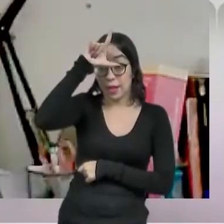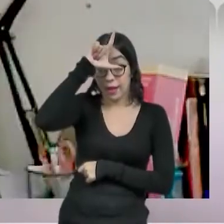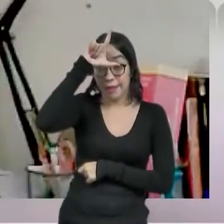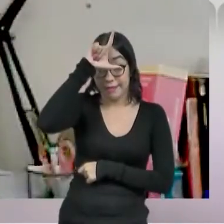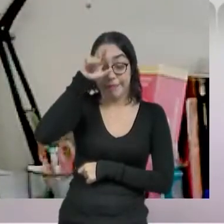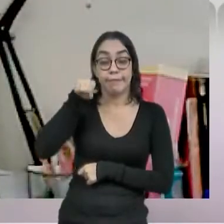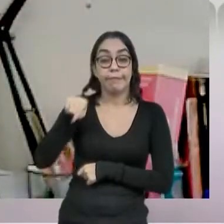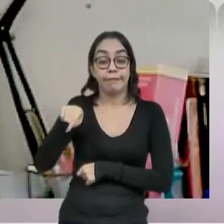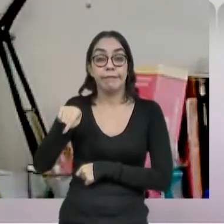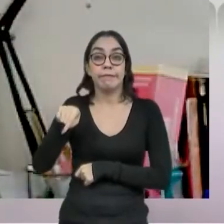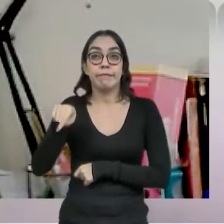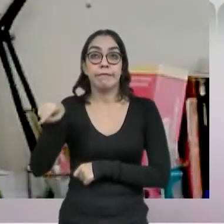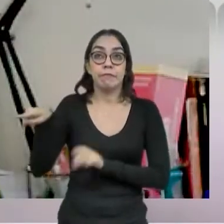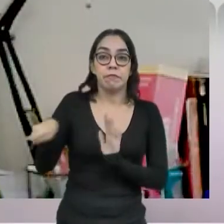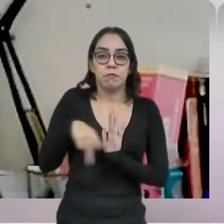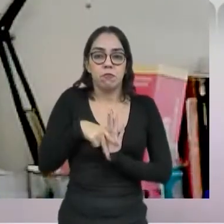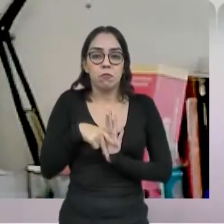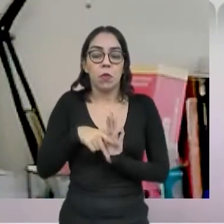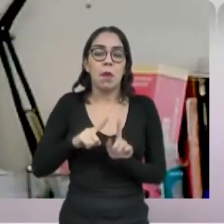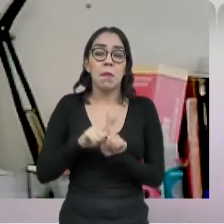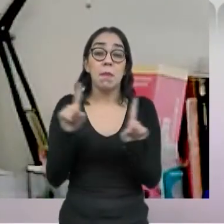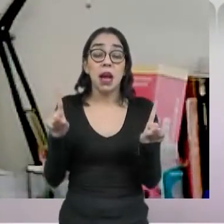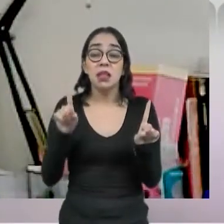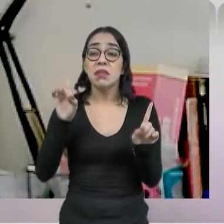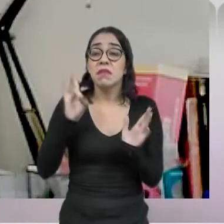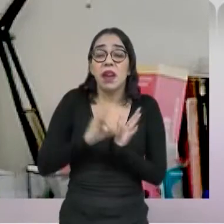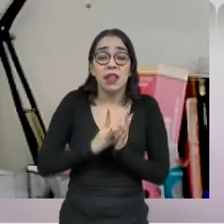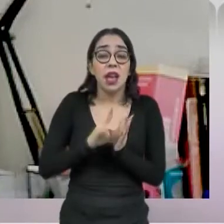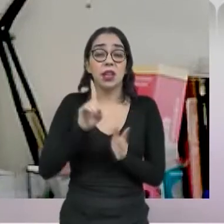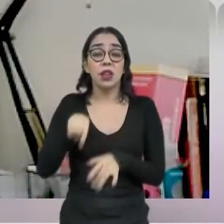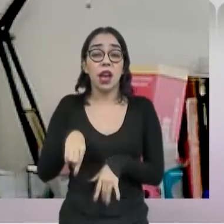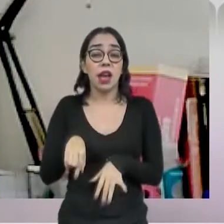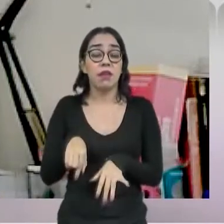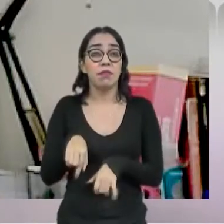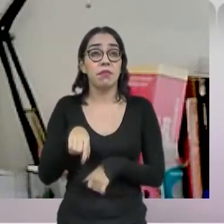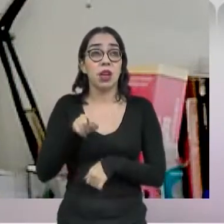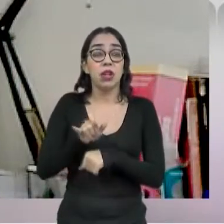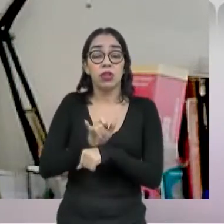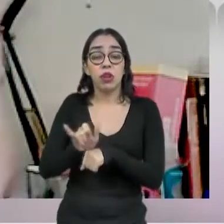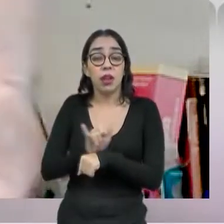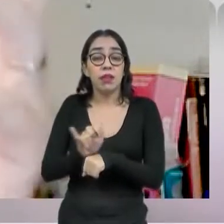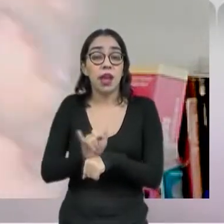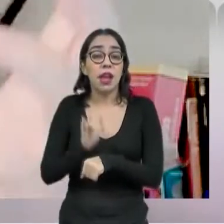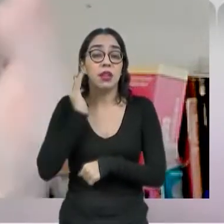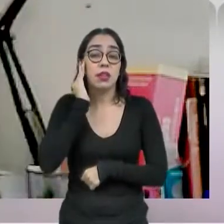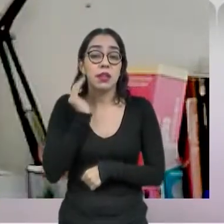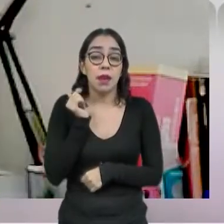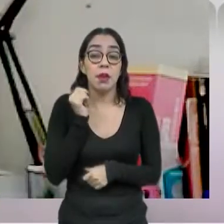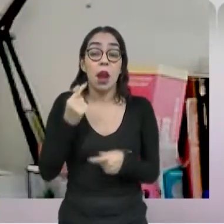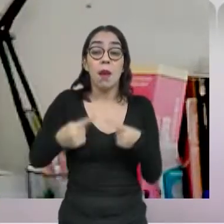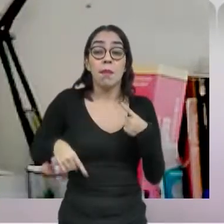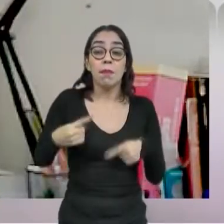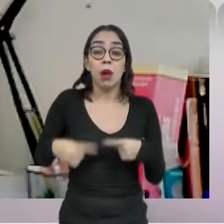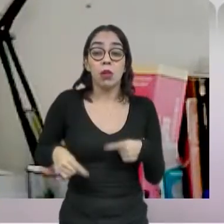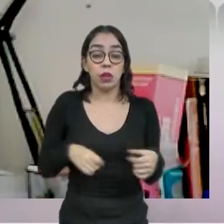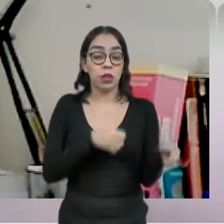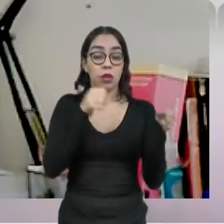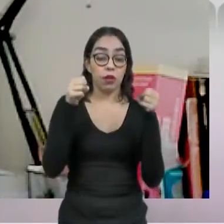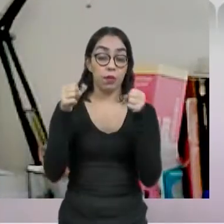que aparecem no sertão. Não, ele era um homem muito articulado, um homem que mantinha correspondência com os grandes centros do poder